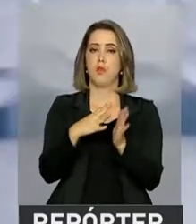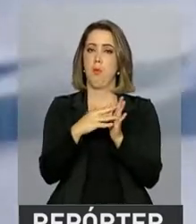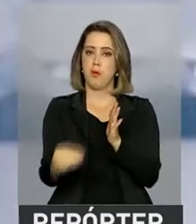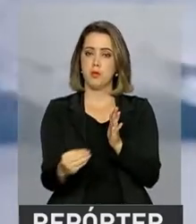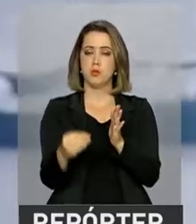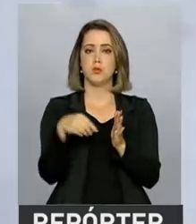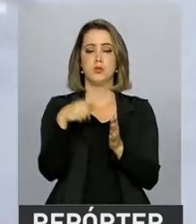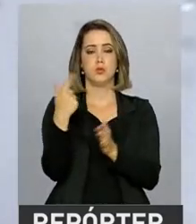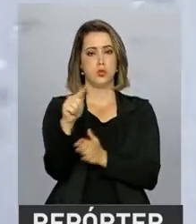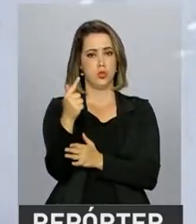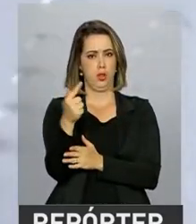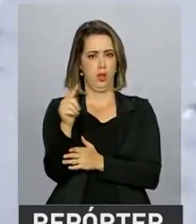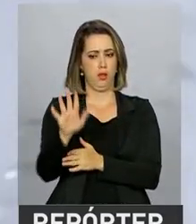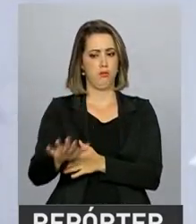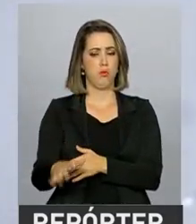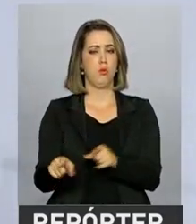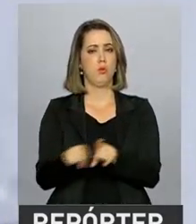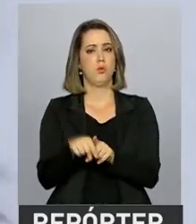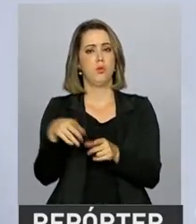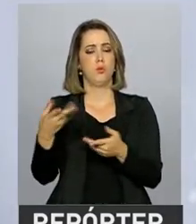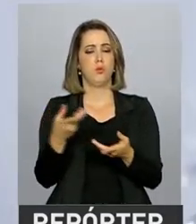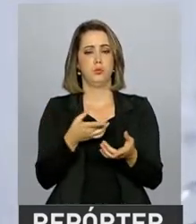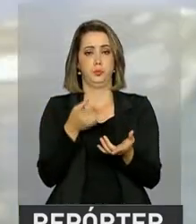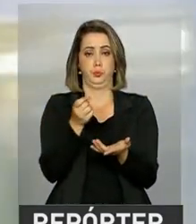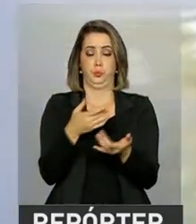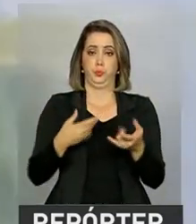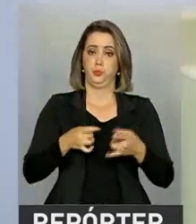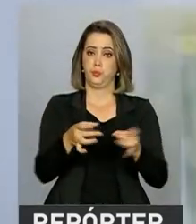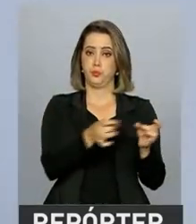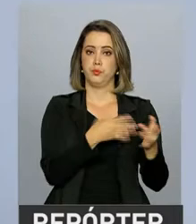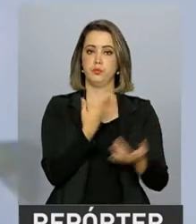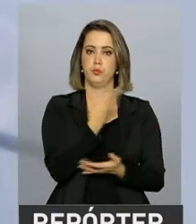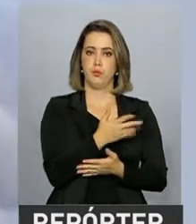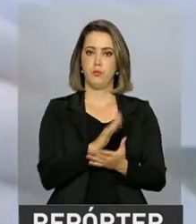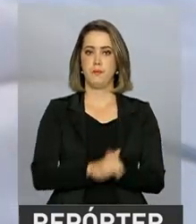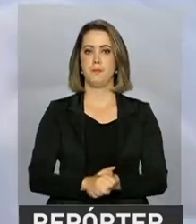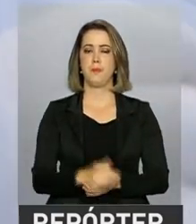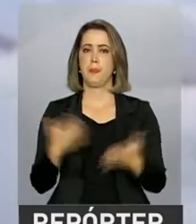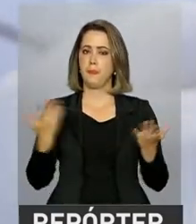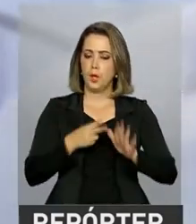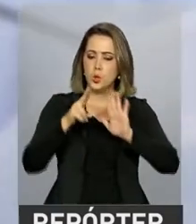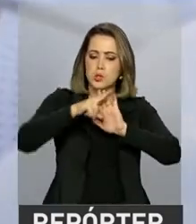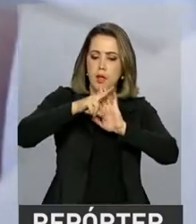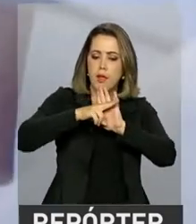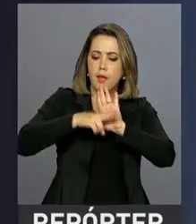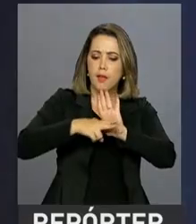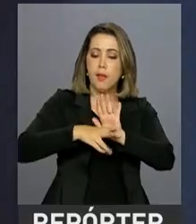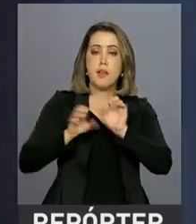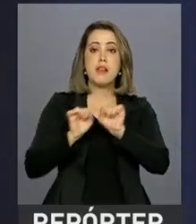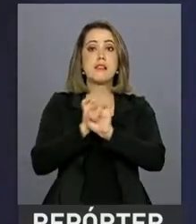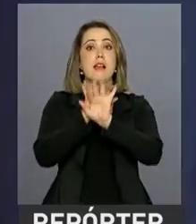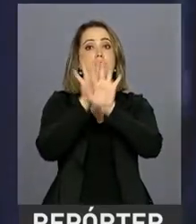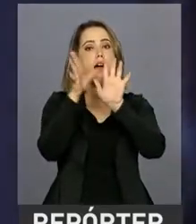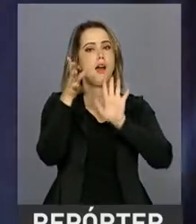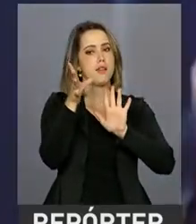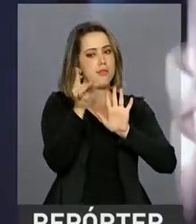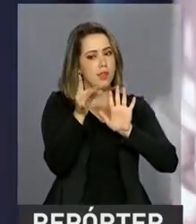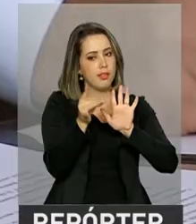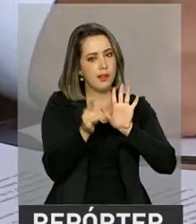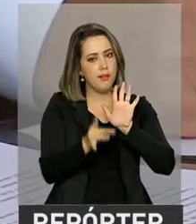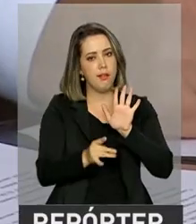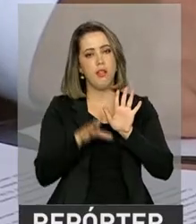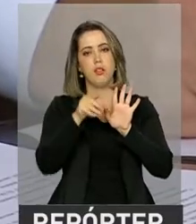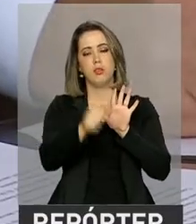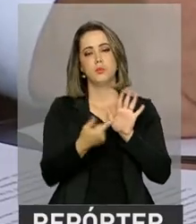procedimentos claros e bem definidos para a análise de patentes de medicamentos e produtos farmacêuticos